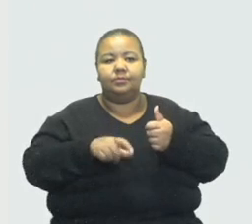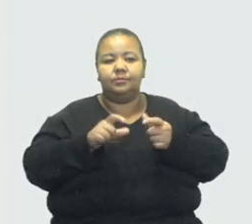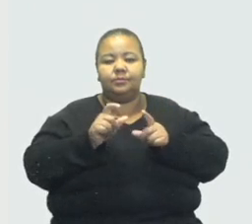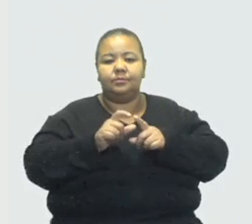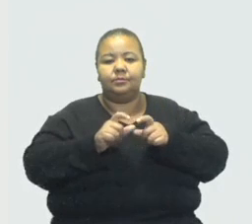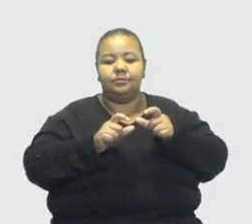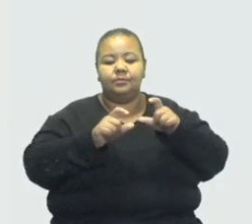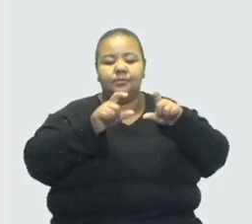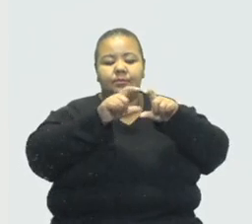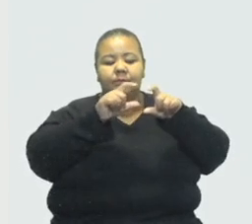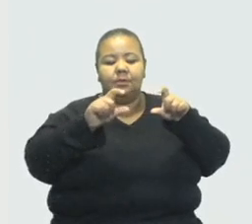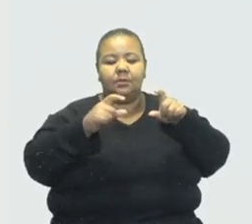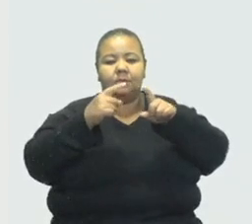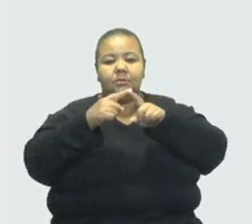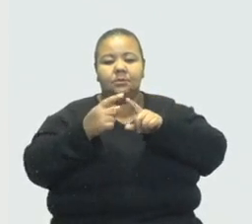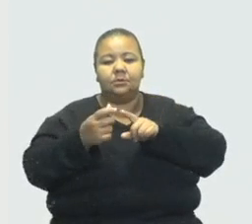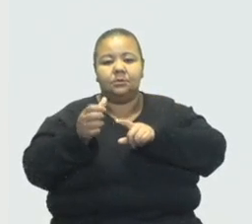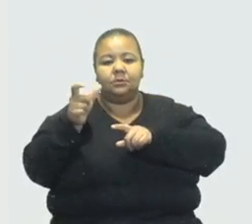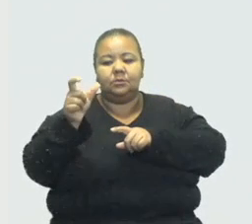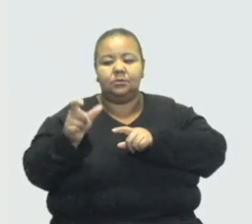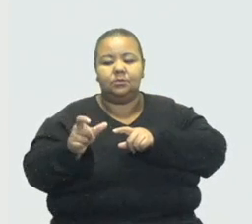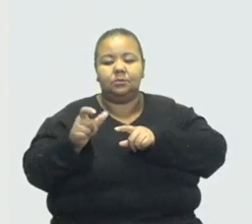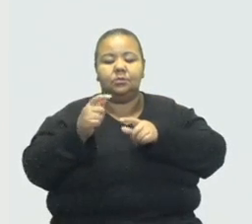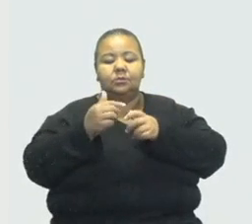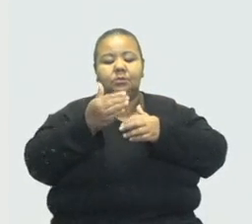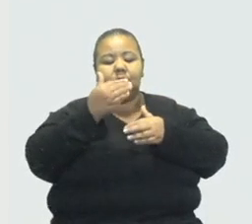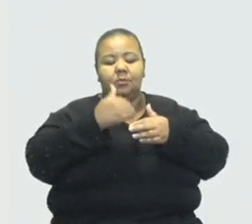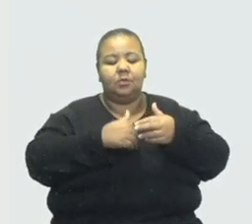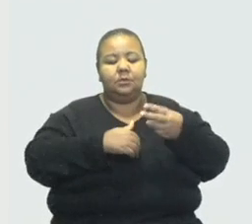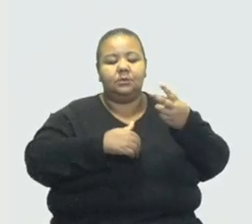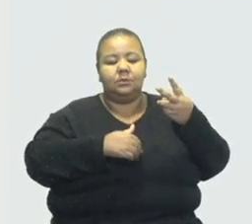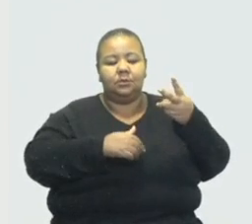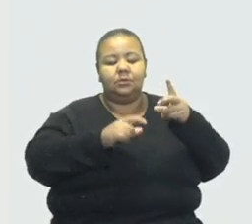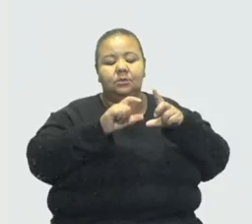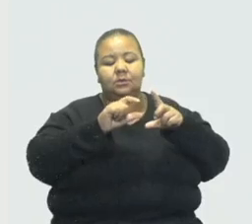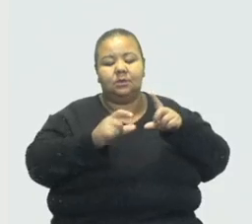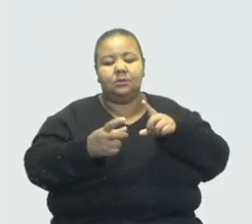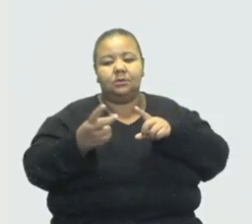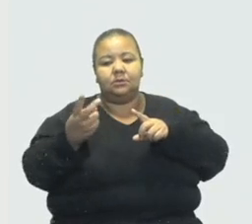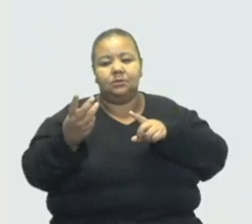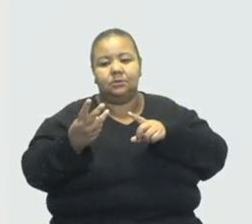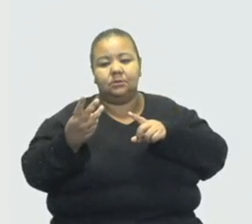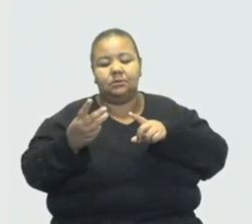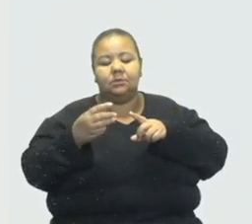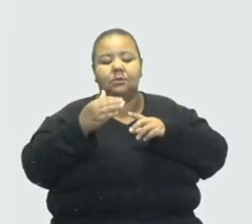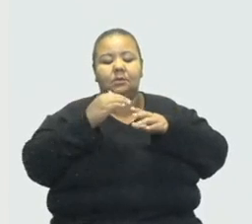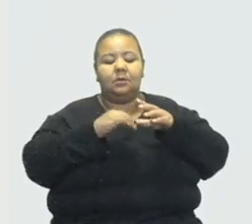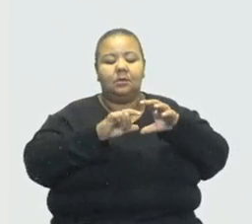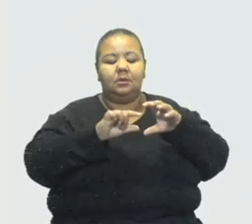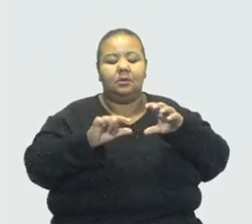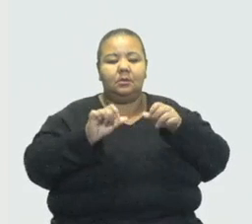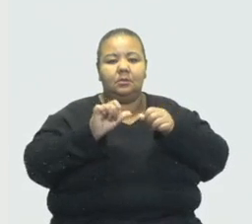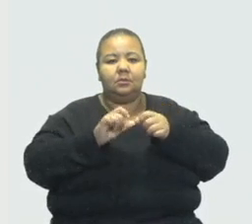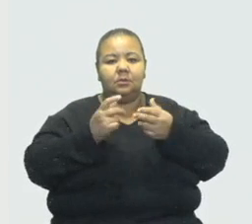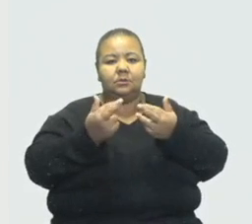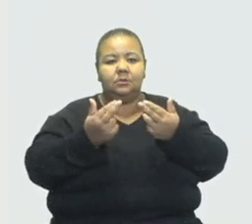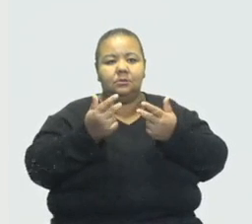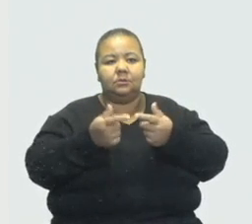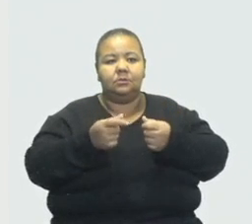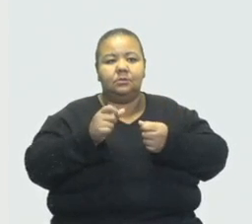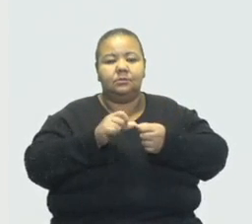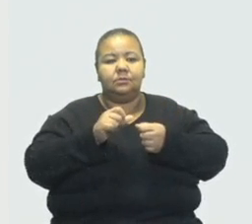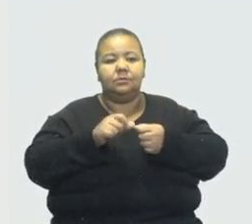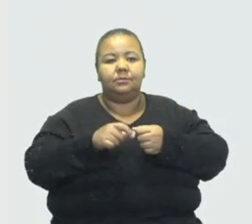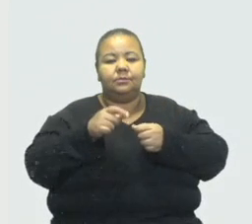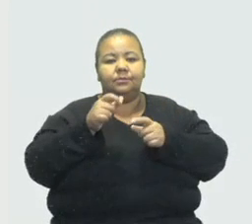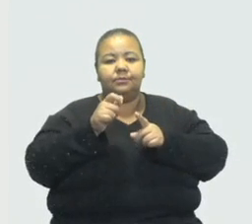pela coluna, depois a gente vai fazer a mesma coisa com a segunda linha e com a nossa terceira linha. Então, realizando essa